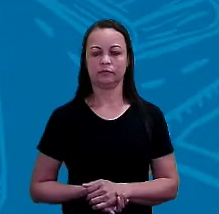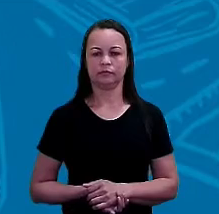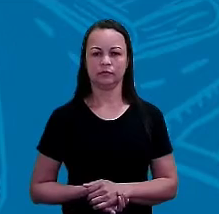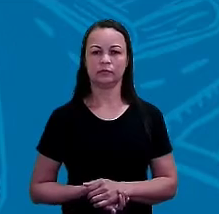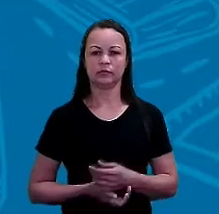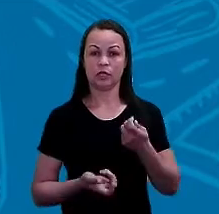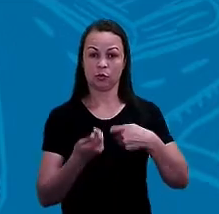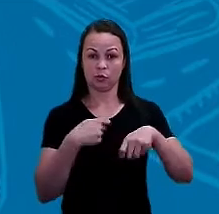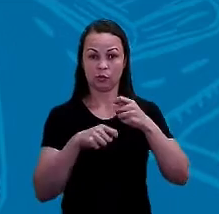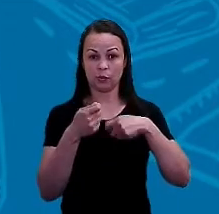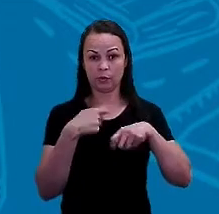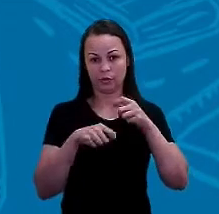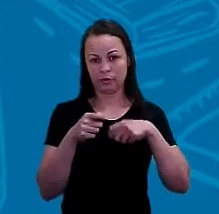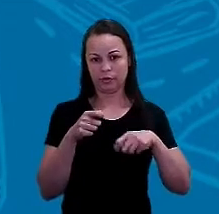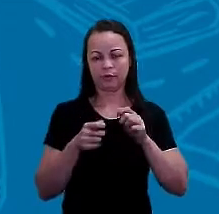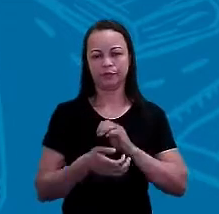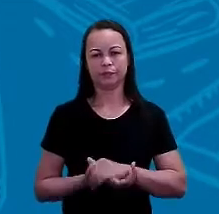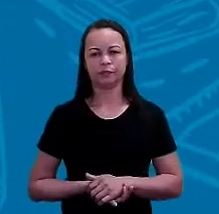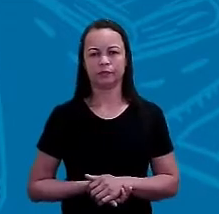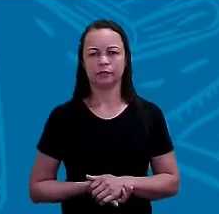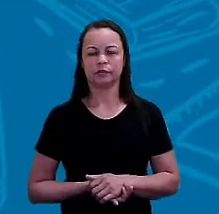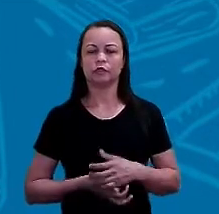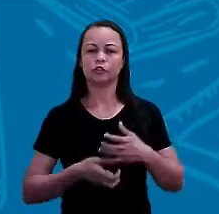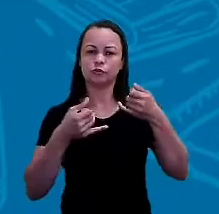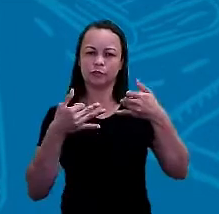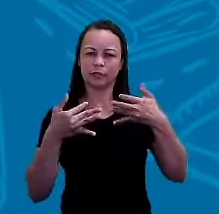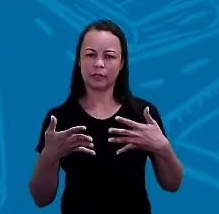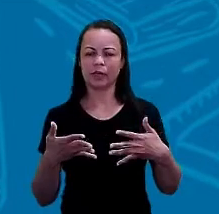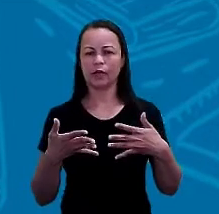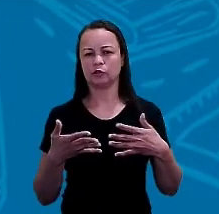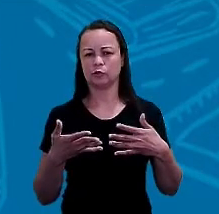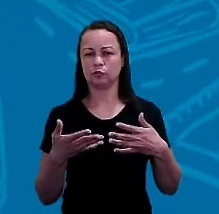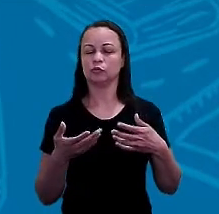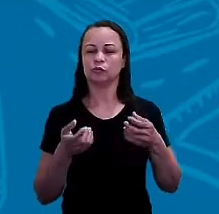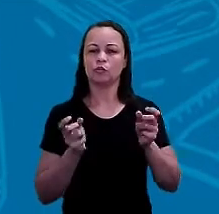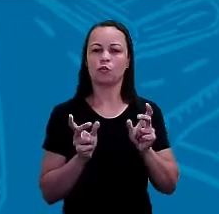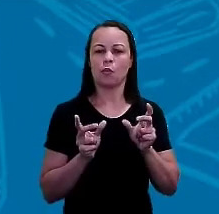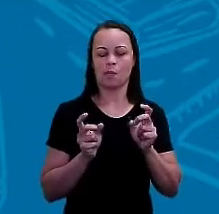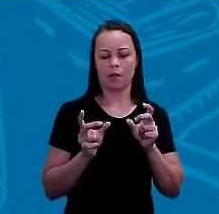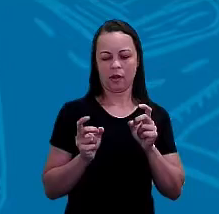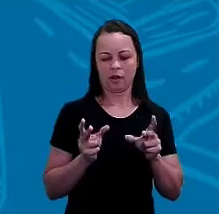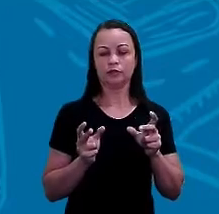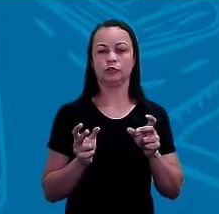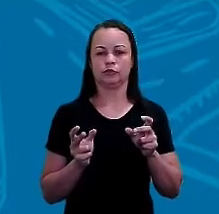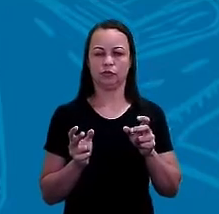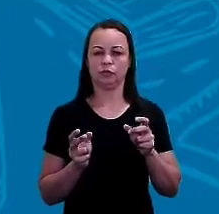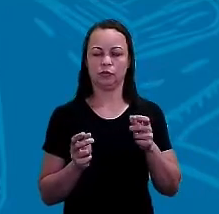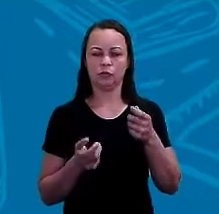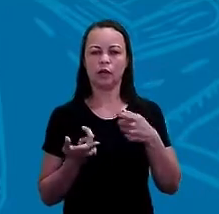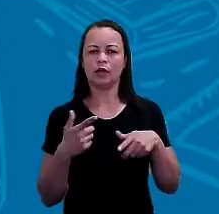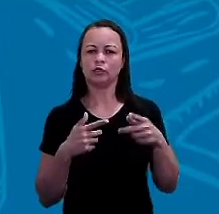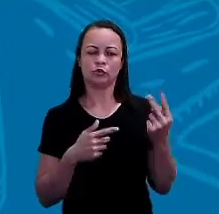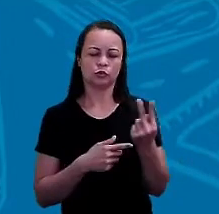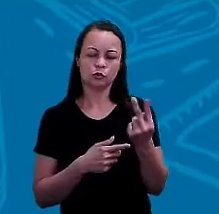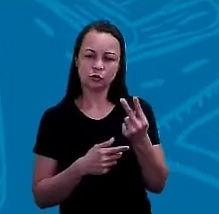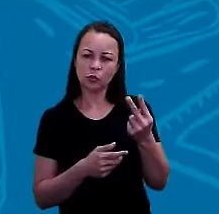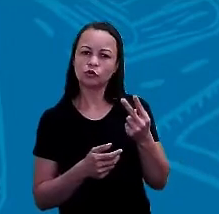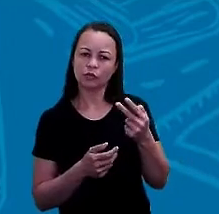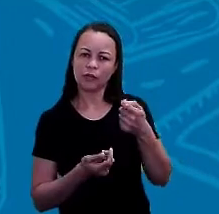Atividade econômica. Como eu tinha falado, né, do comércio, as atividades econômicas nos dois